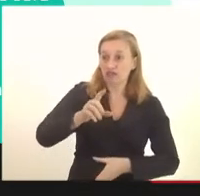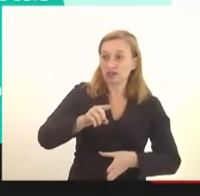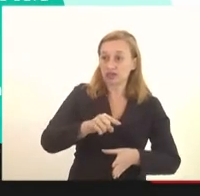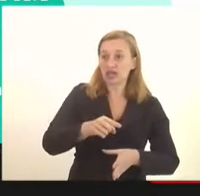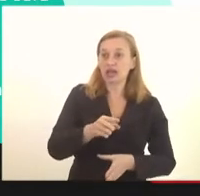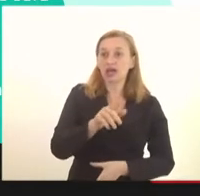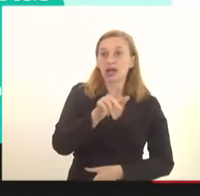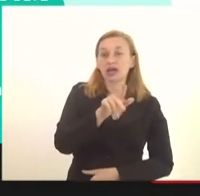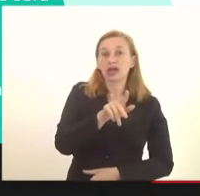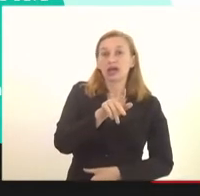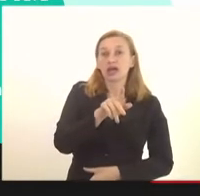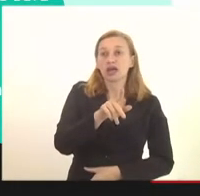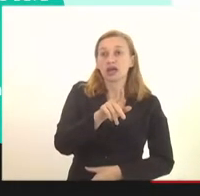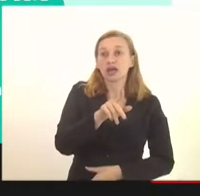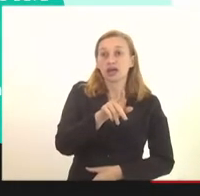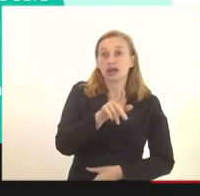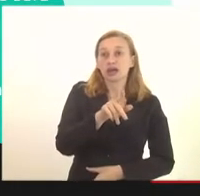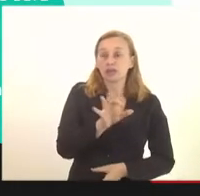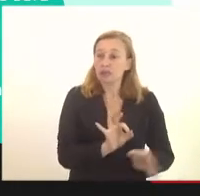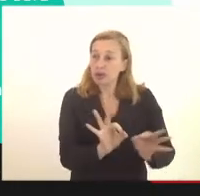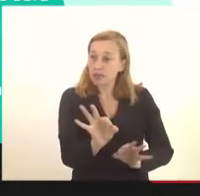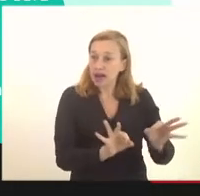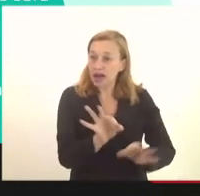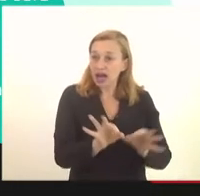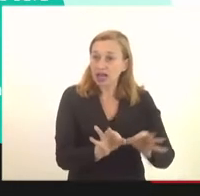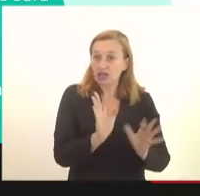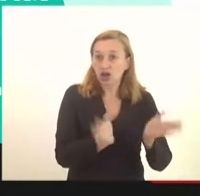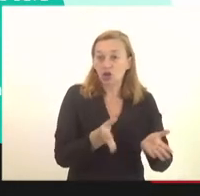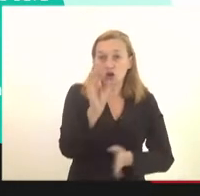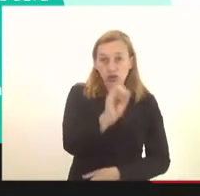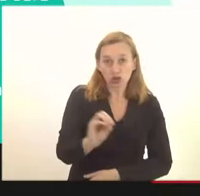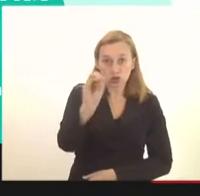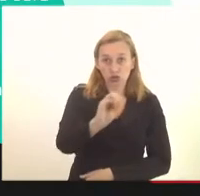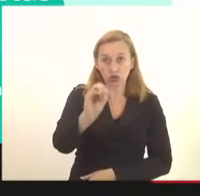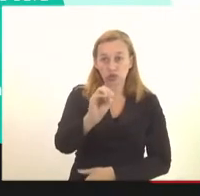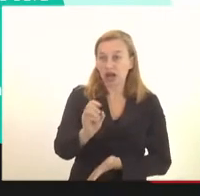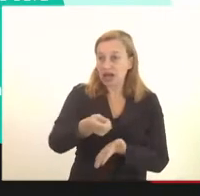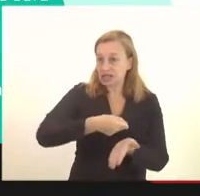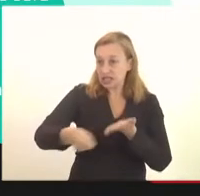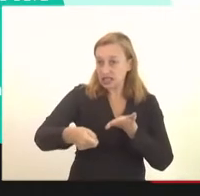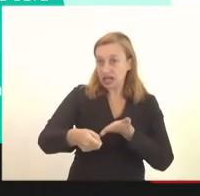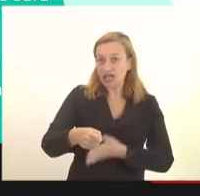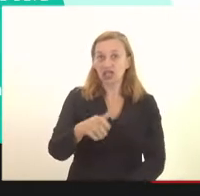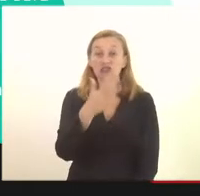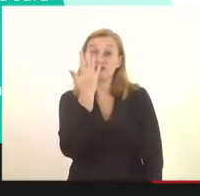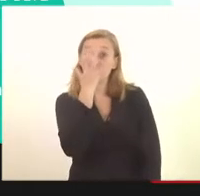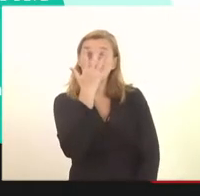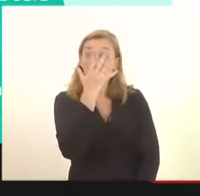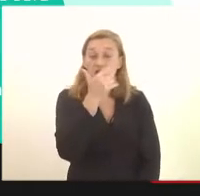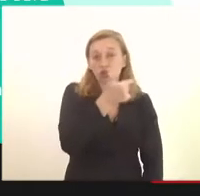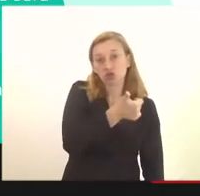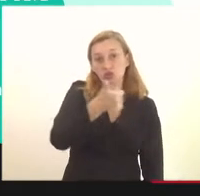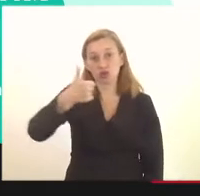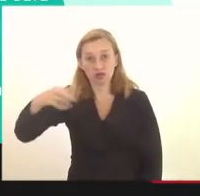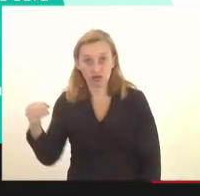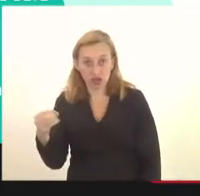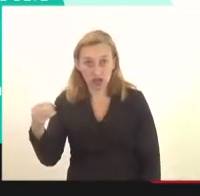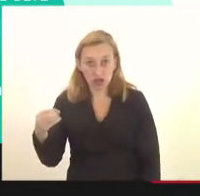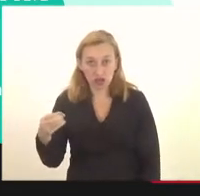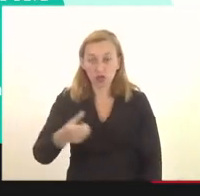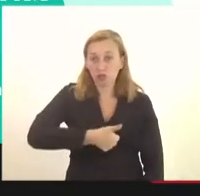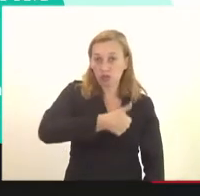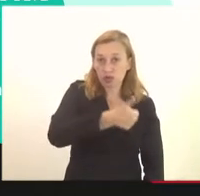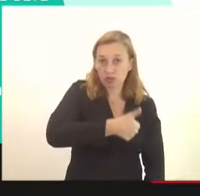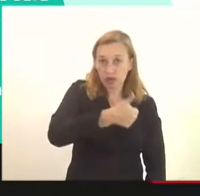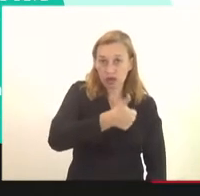outubro. Estamos falando de um contrato de concessão que foi assinado em fevereiro de 2020, o primeiro poço vai ser